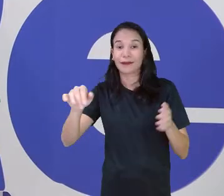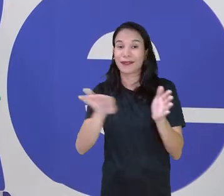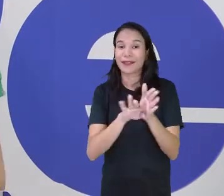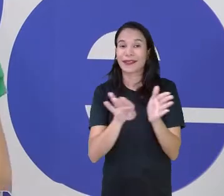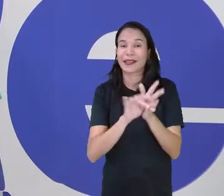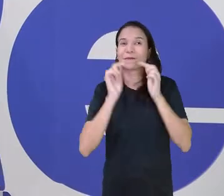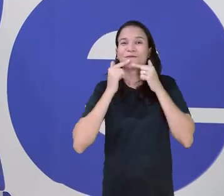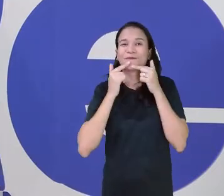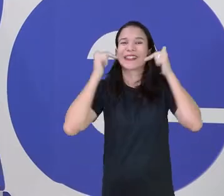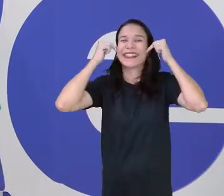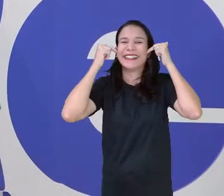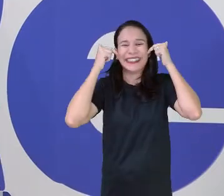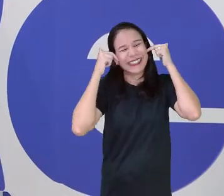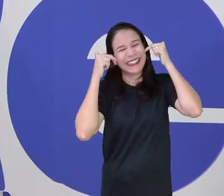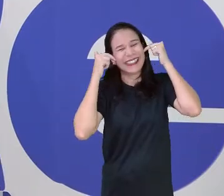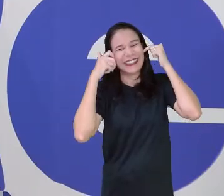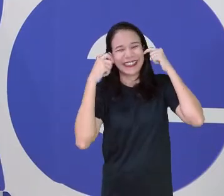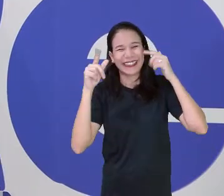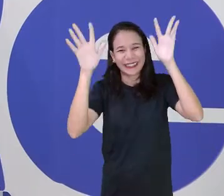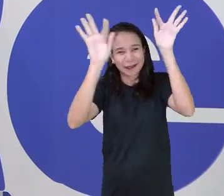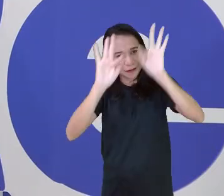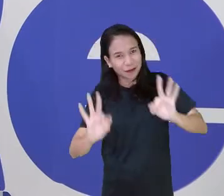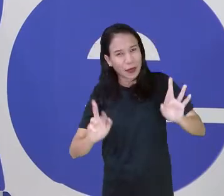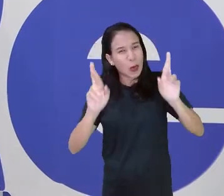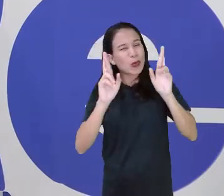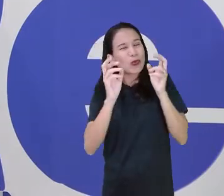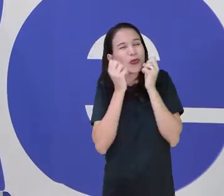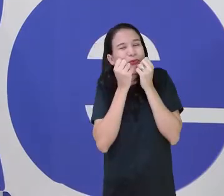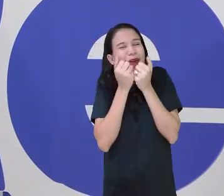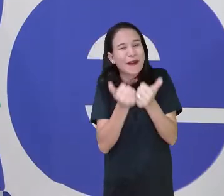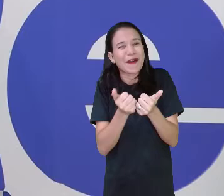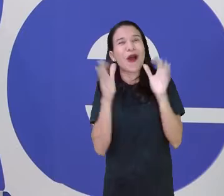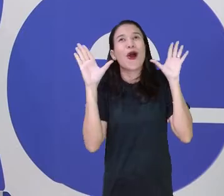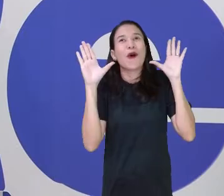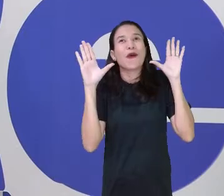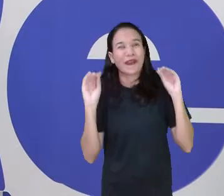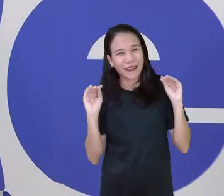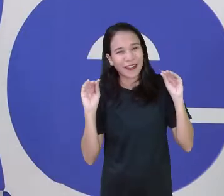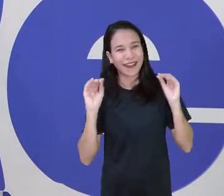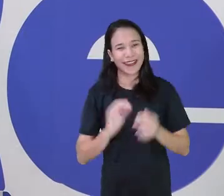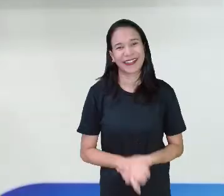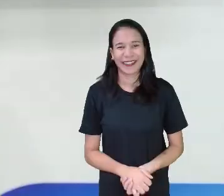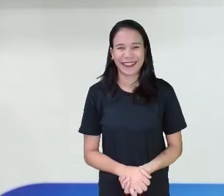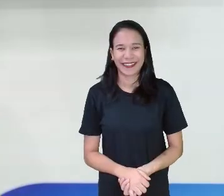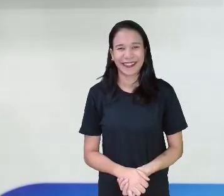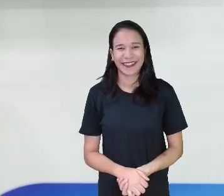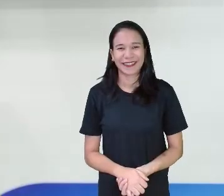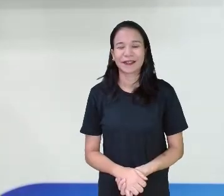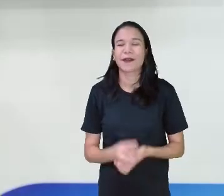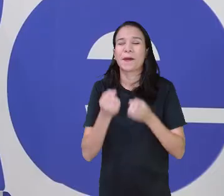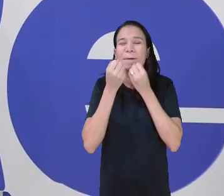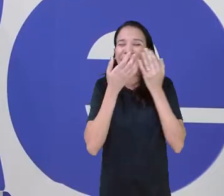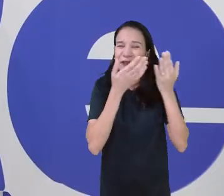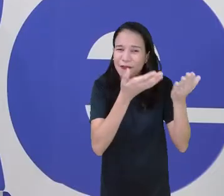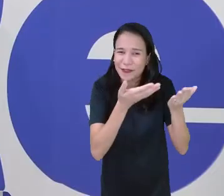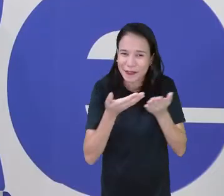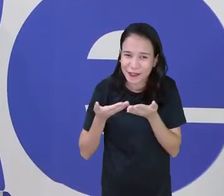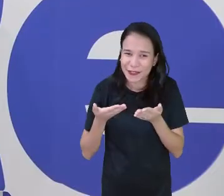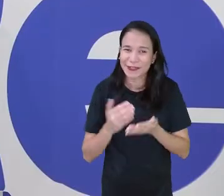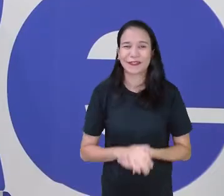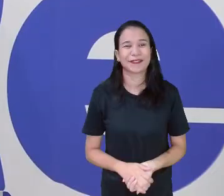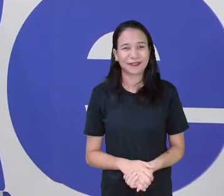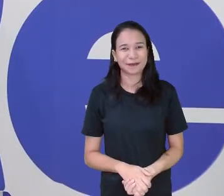colocando aqui um monte de carinha feliz. Ainda bem, viu, Jaziel? Olha, olha. Jaziel, seja